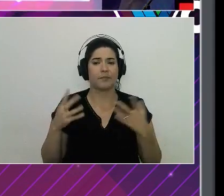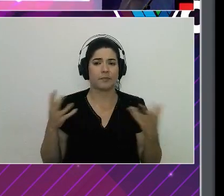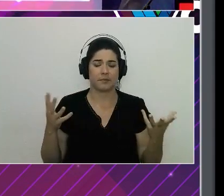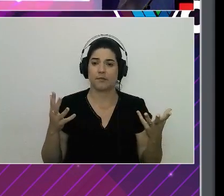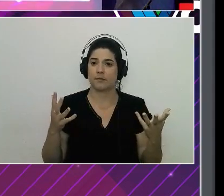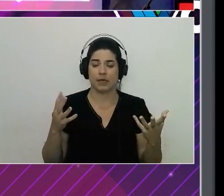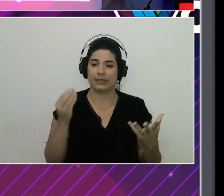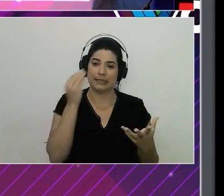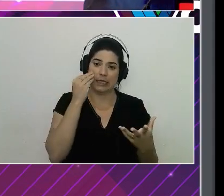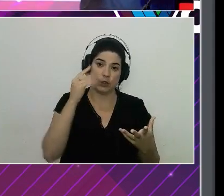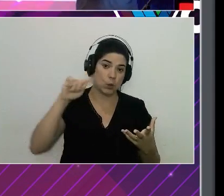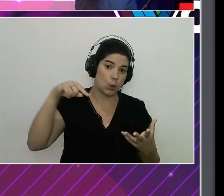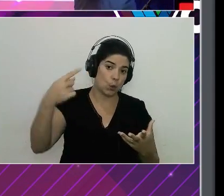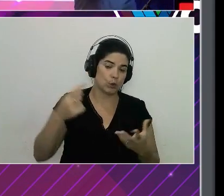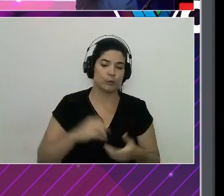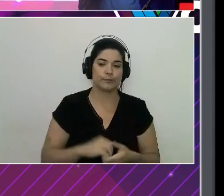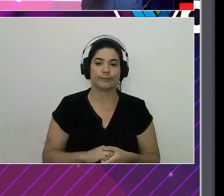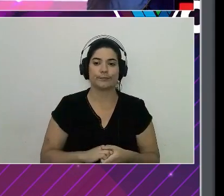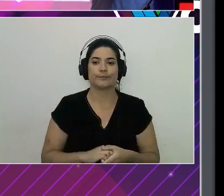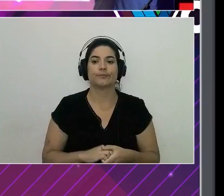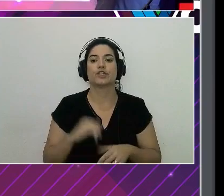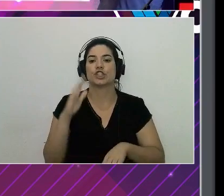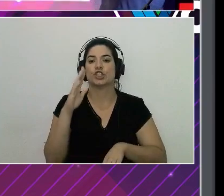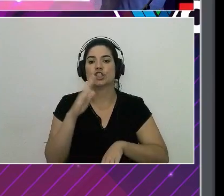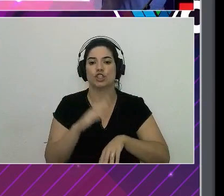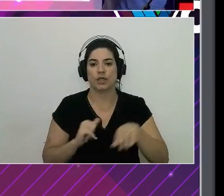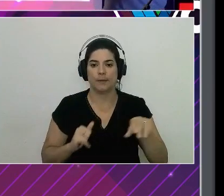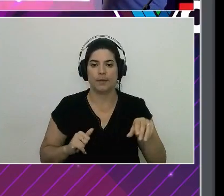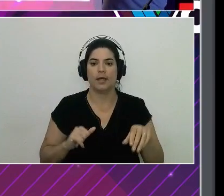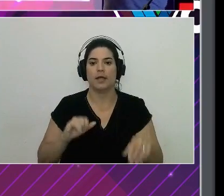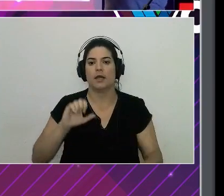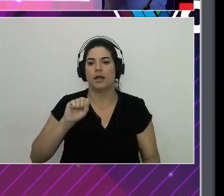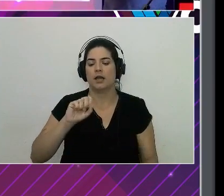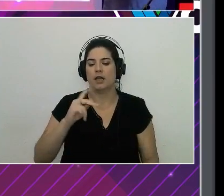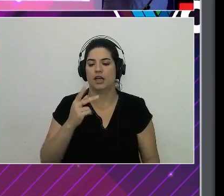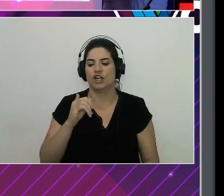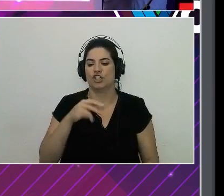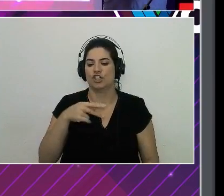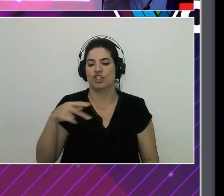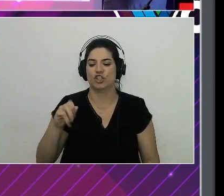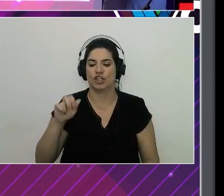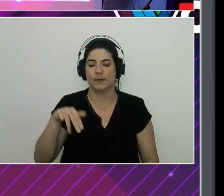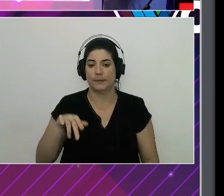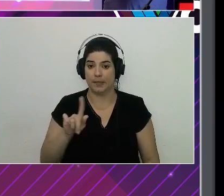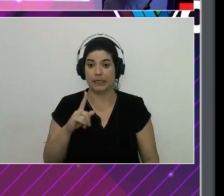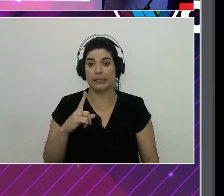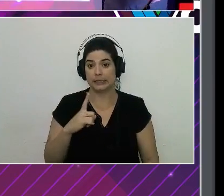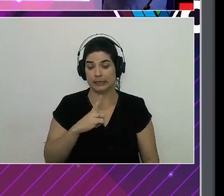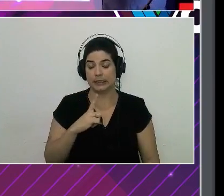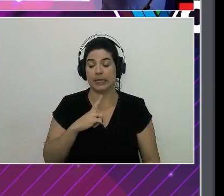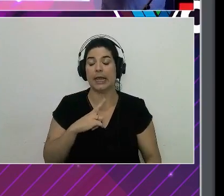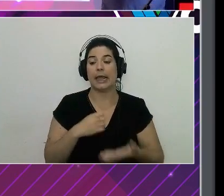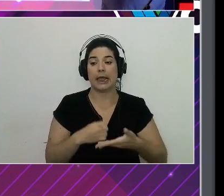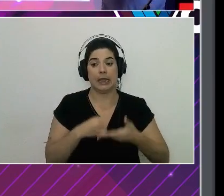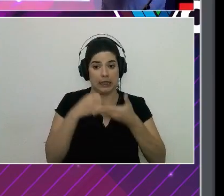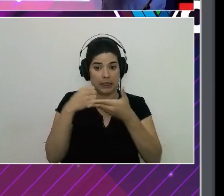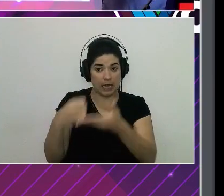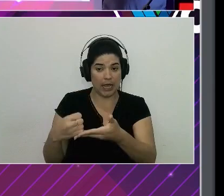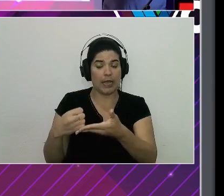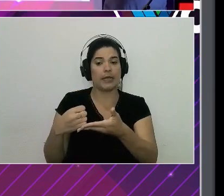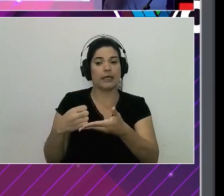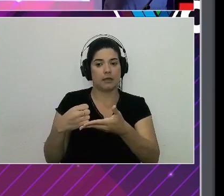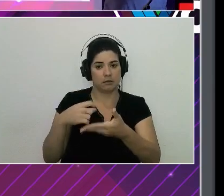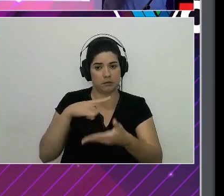teste. Chamei a Shipping API. Eu tenho uma ordem de entrega agora, uma ordem de delivery desse